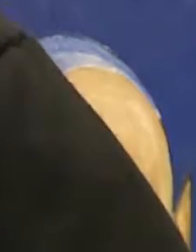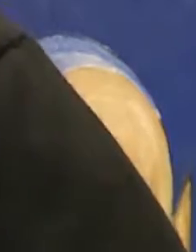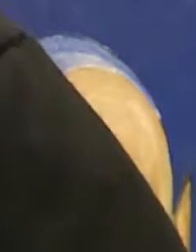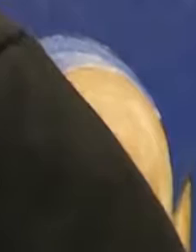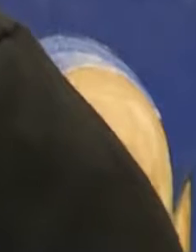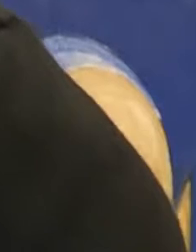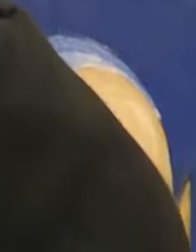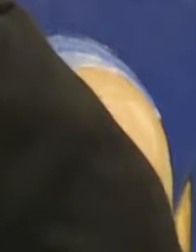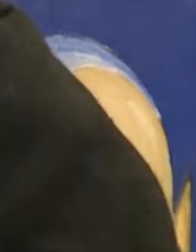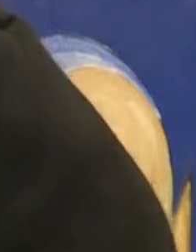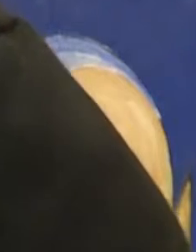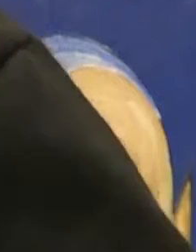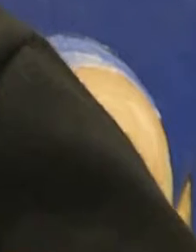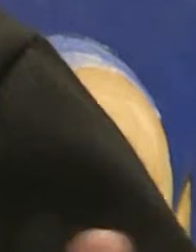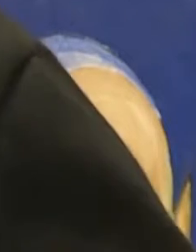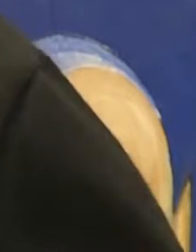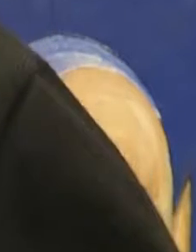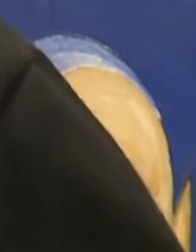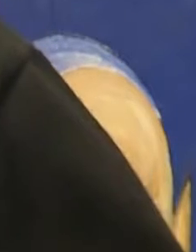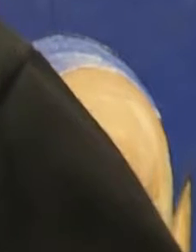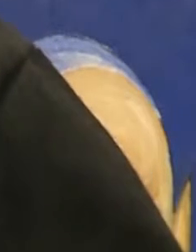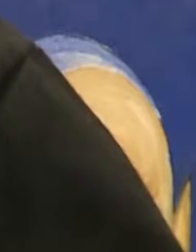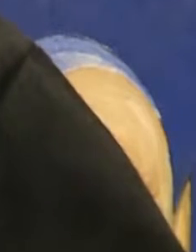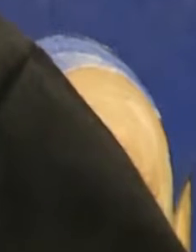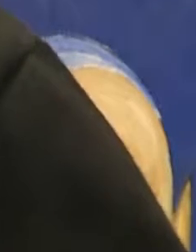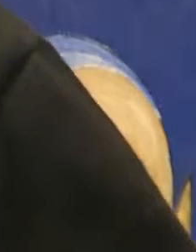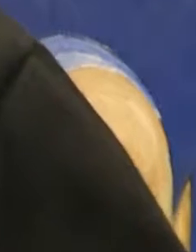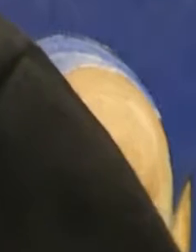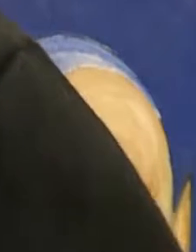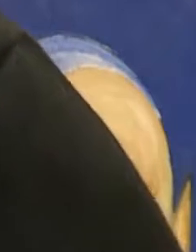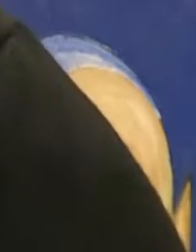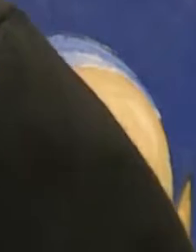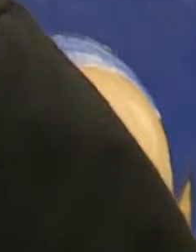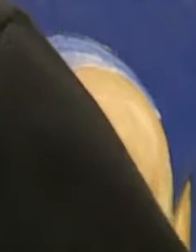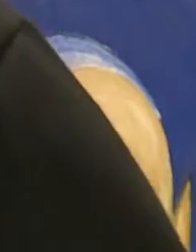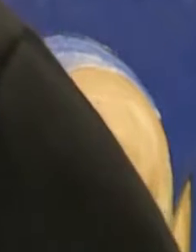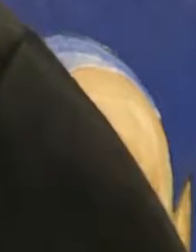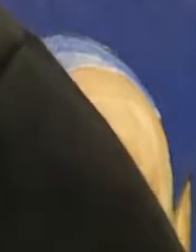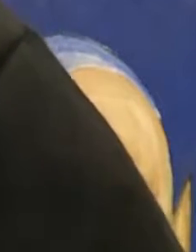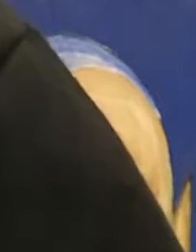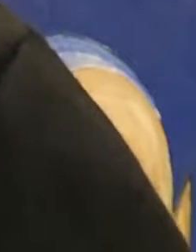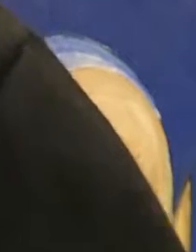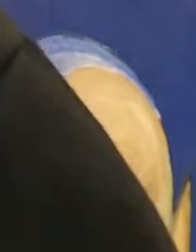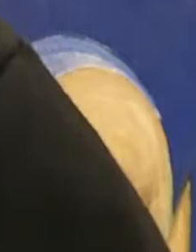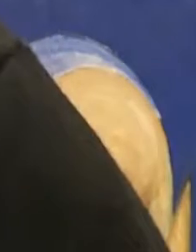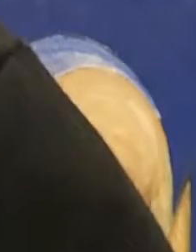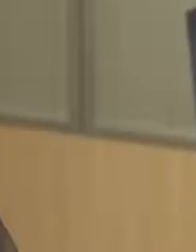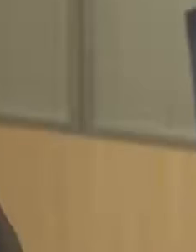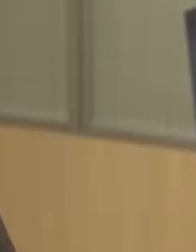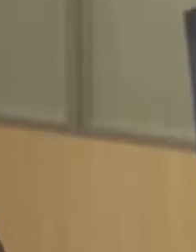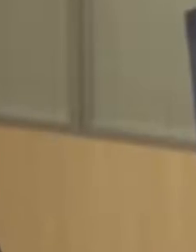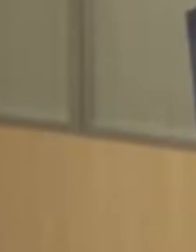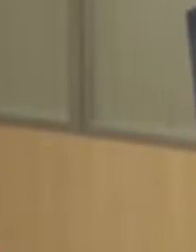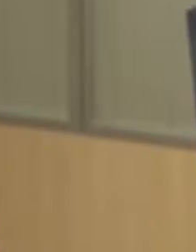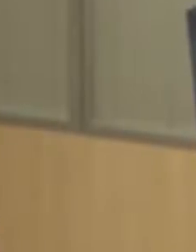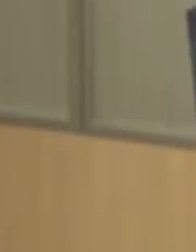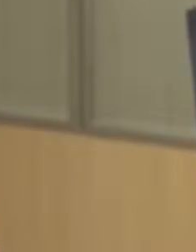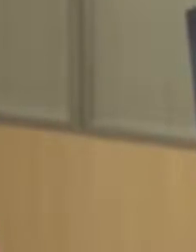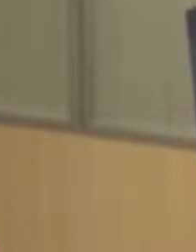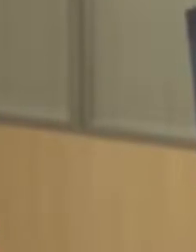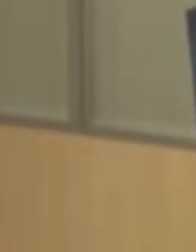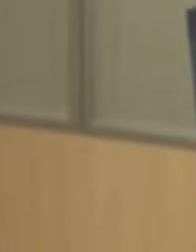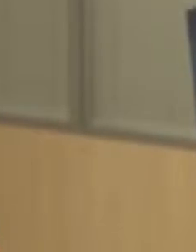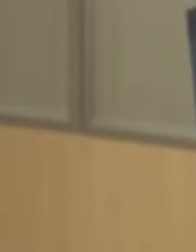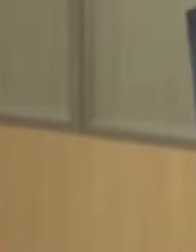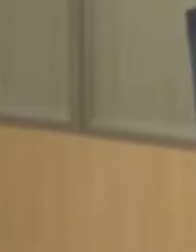grande demonstração que os voluntários realmente conseguem fazer uma Blumenau, a cidade onde mora, melhor para se viver. Nós recebemos um pedido